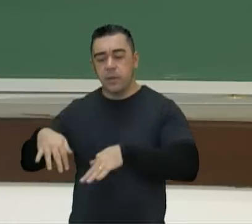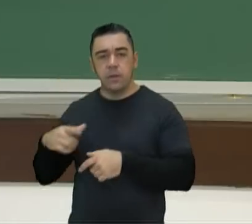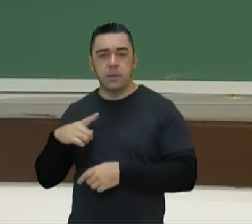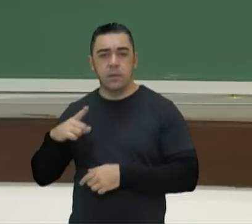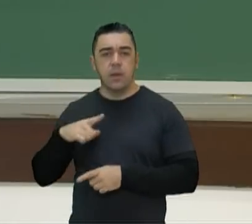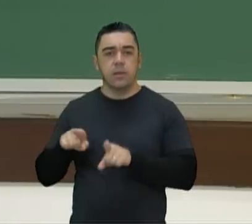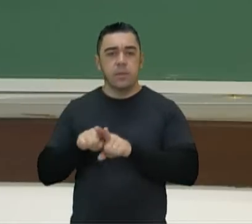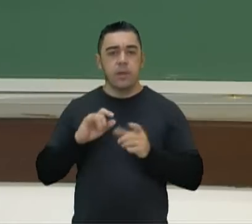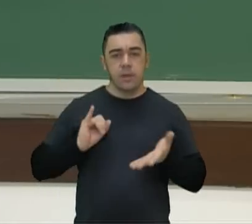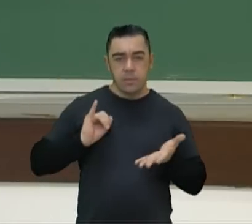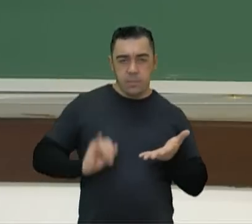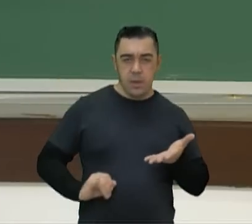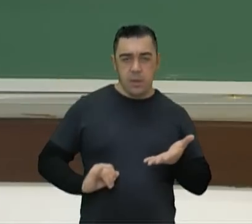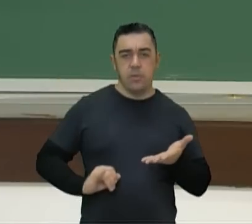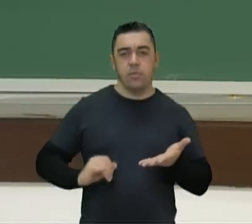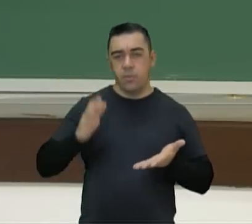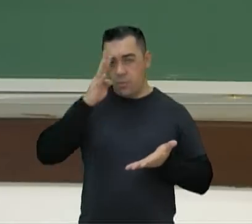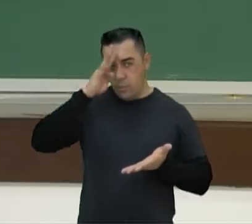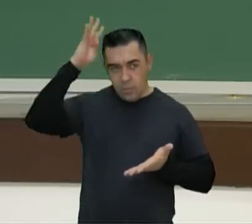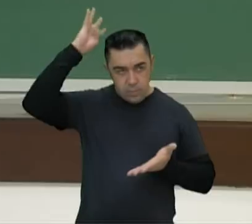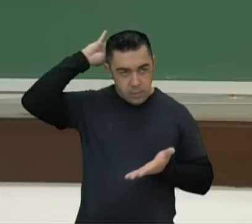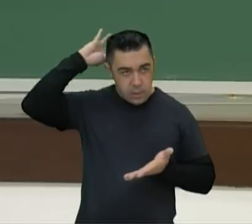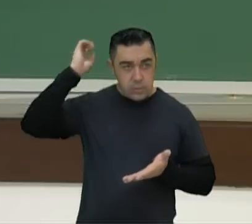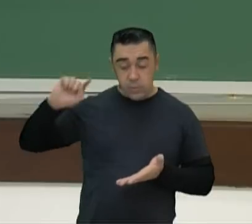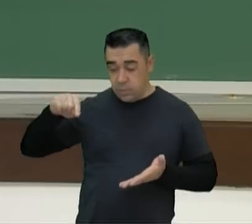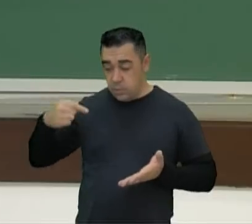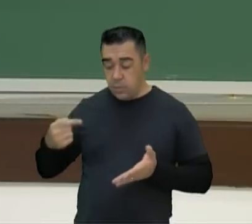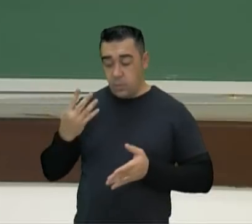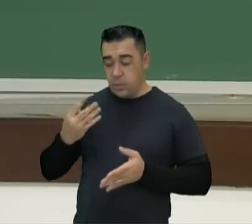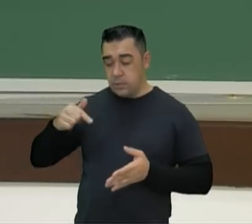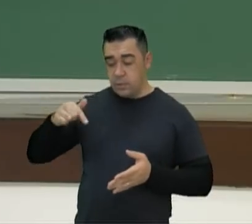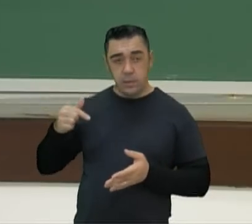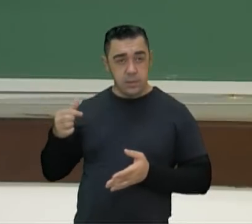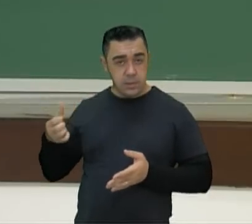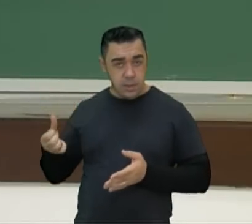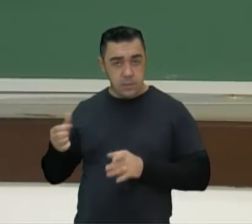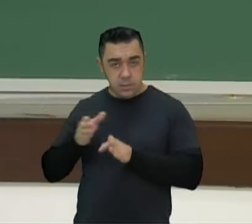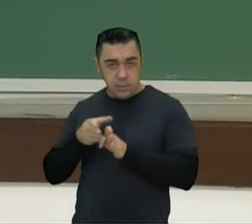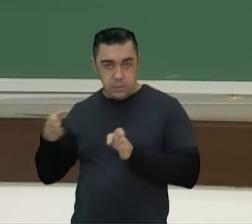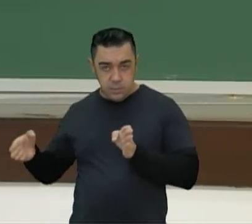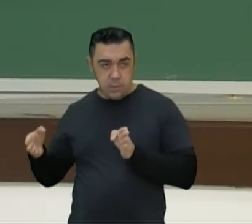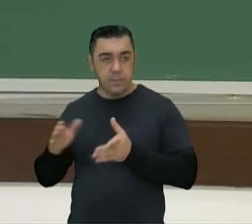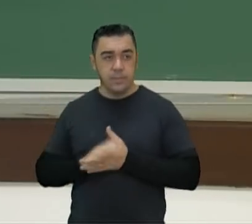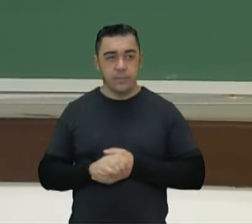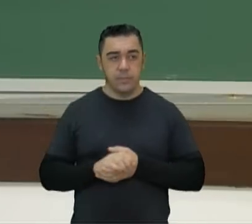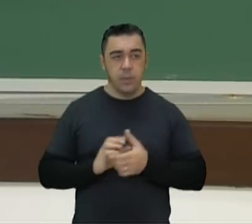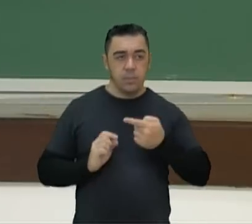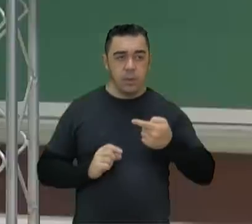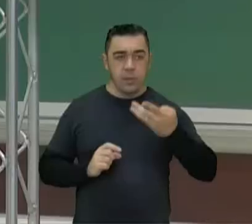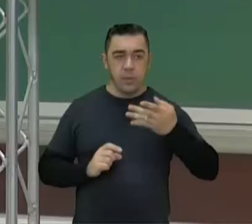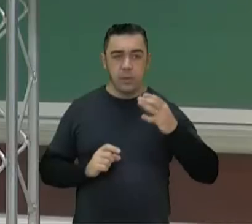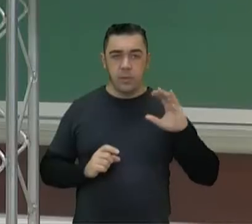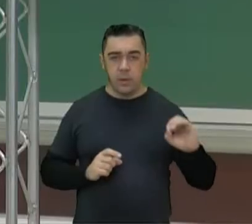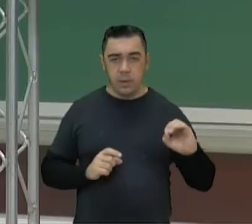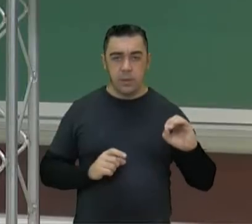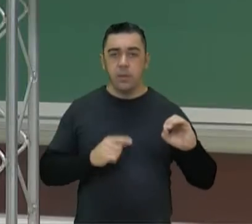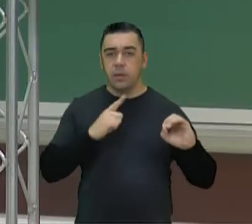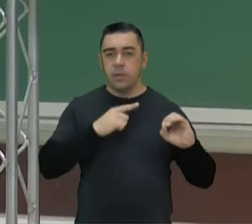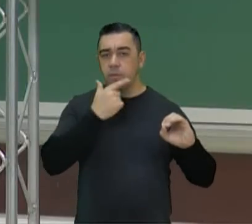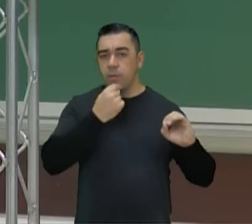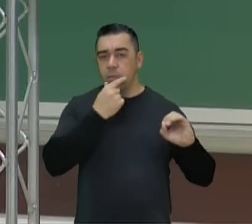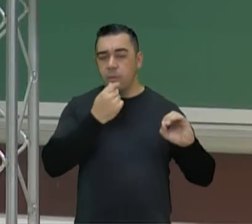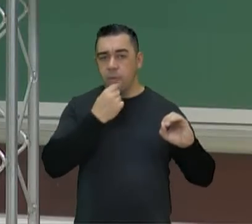mais 476 seria depois de Cristo. E menos 540, época em que viveu o filósofo e